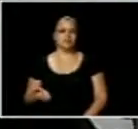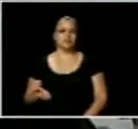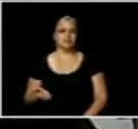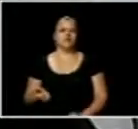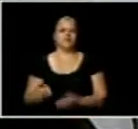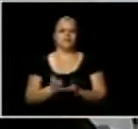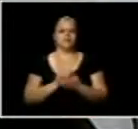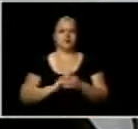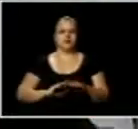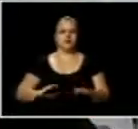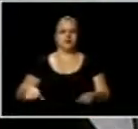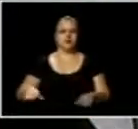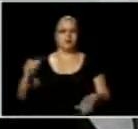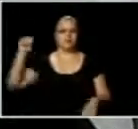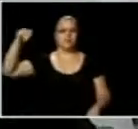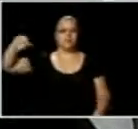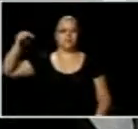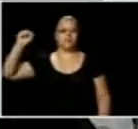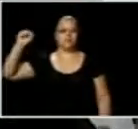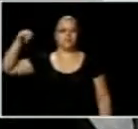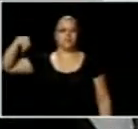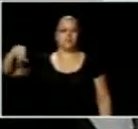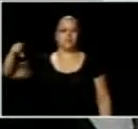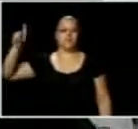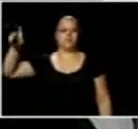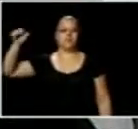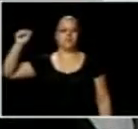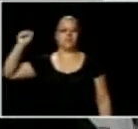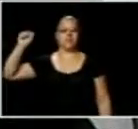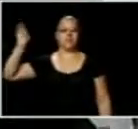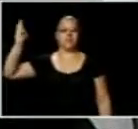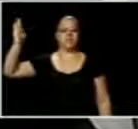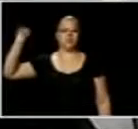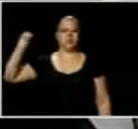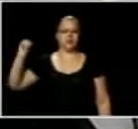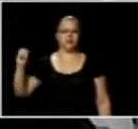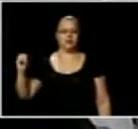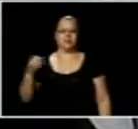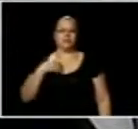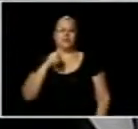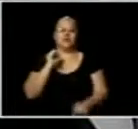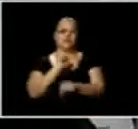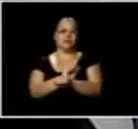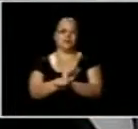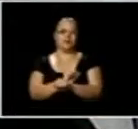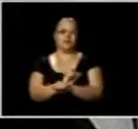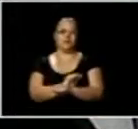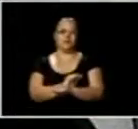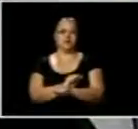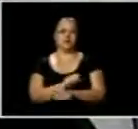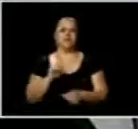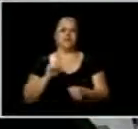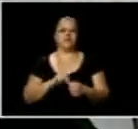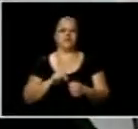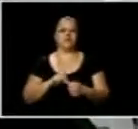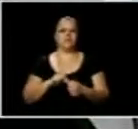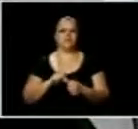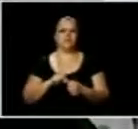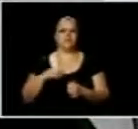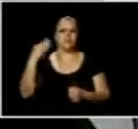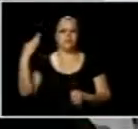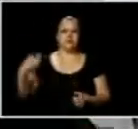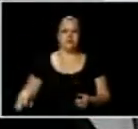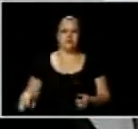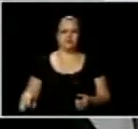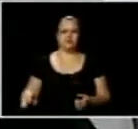e ver algum planejamento na questão cultural. Só espero isso, como missão do Departamento de Cultura,